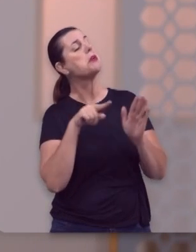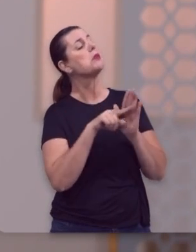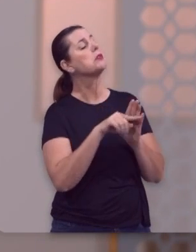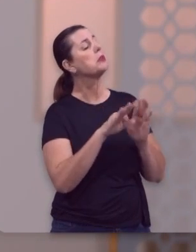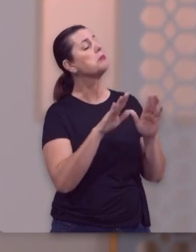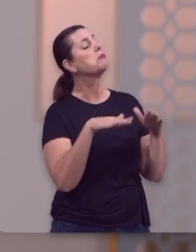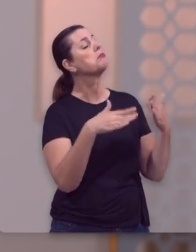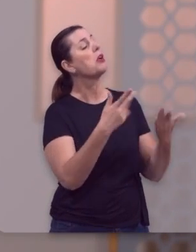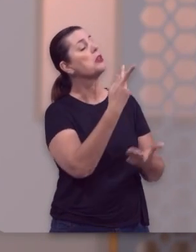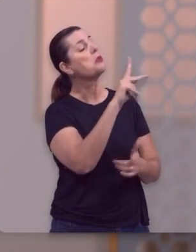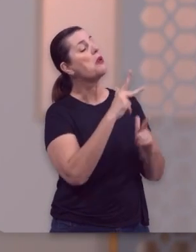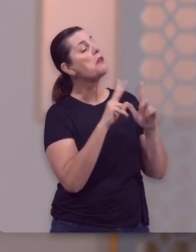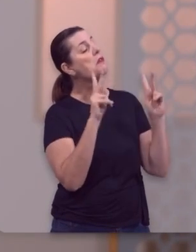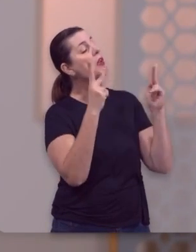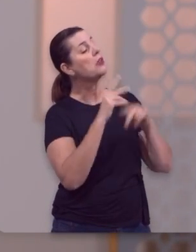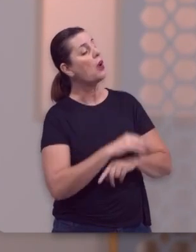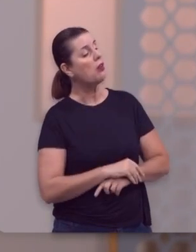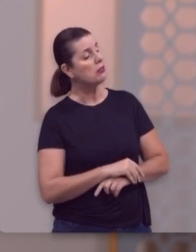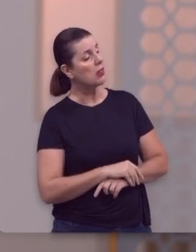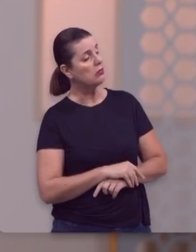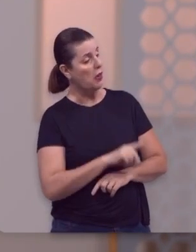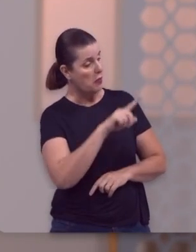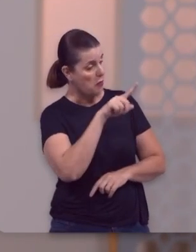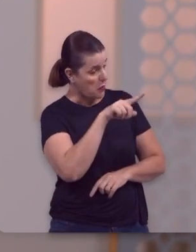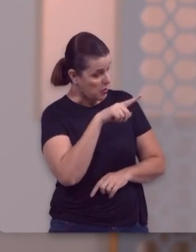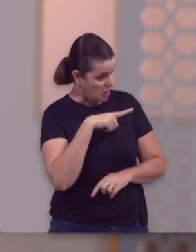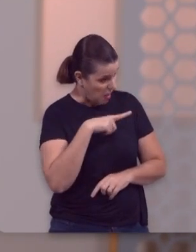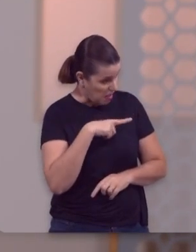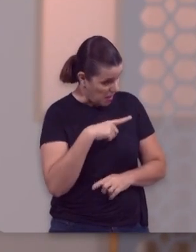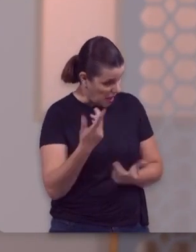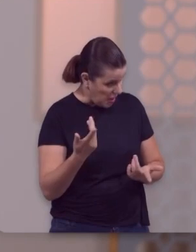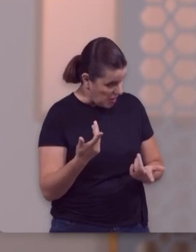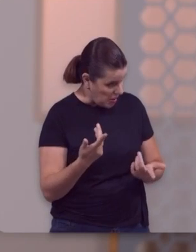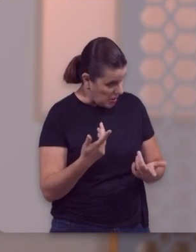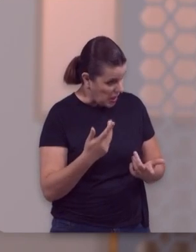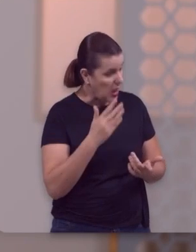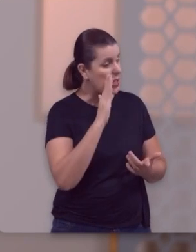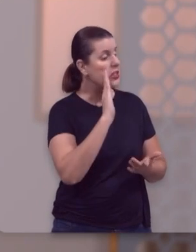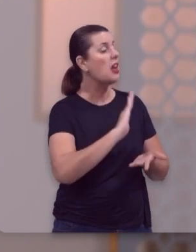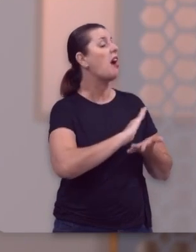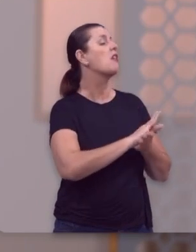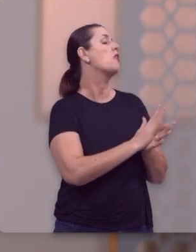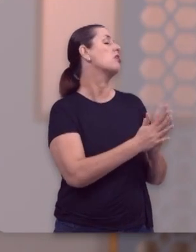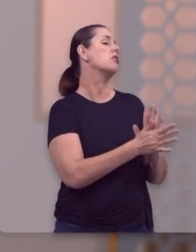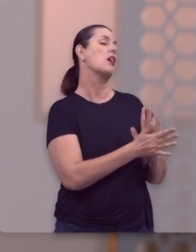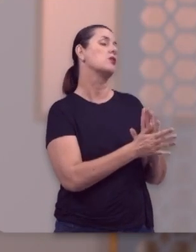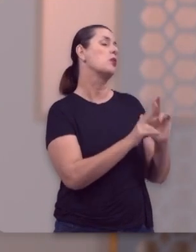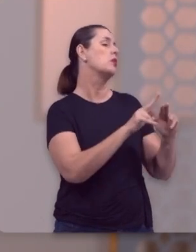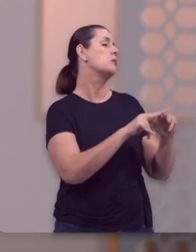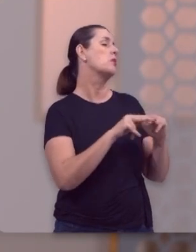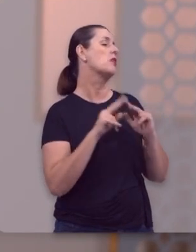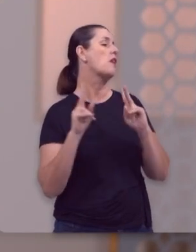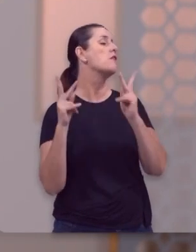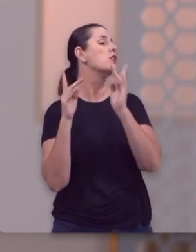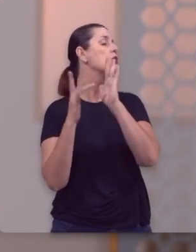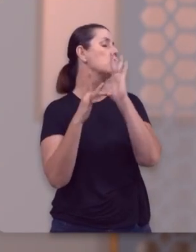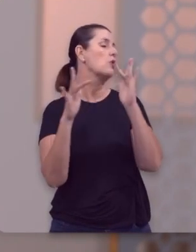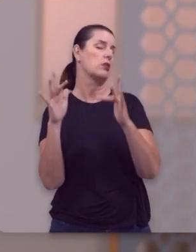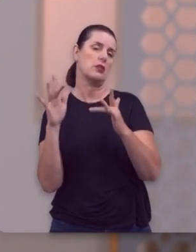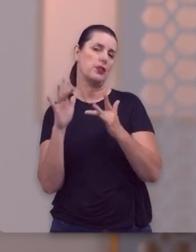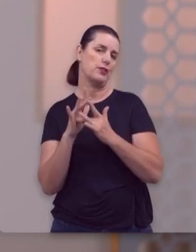onde está a morte, a tua vitória? Onde está a morte, o teu aguilhão? Tragada foi a morte pela vitória.